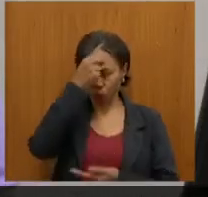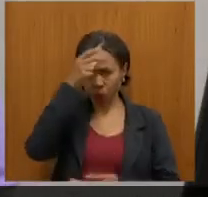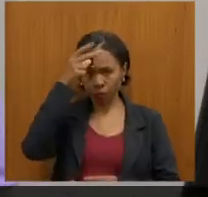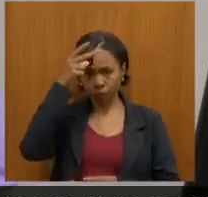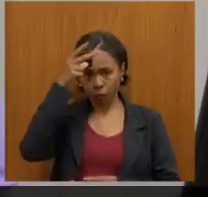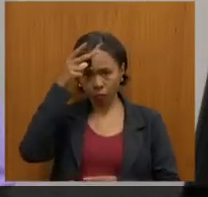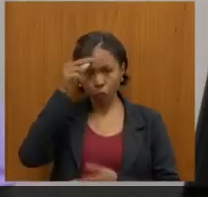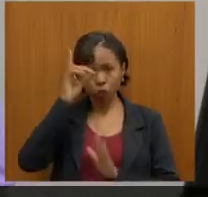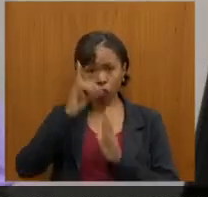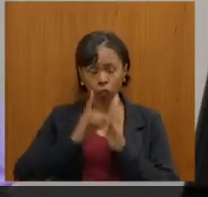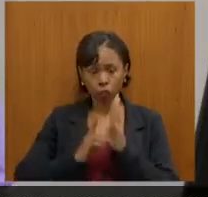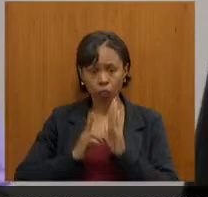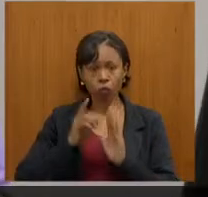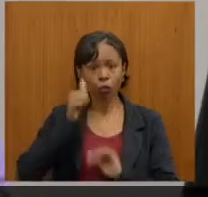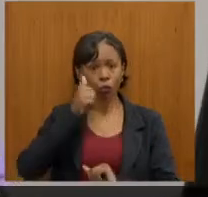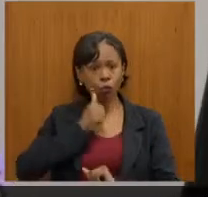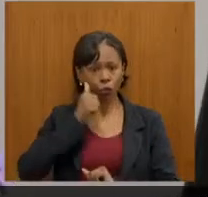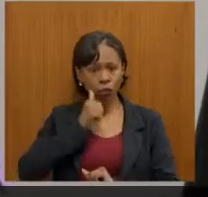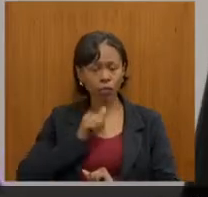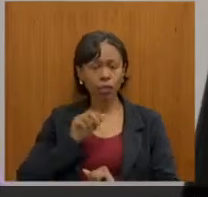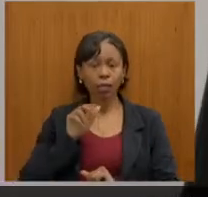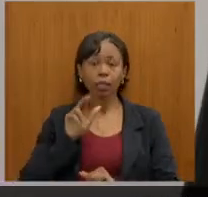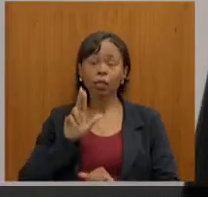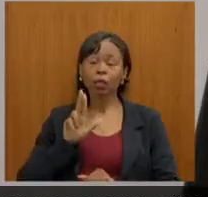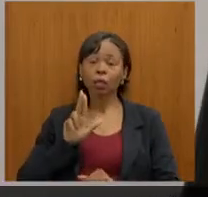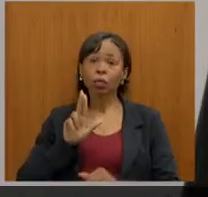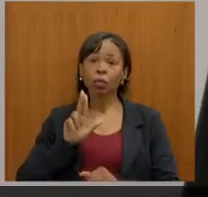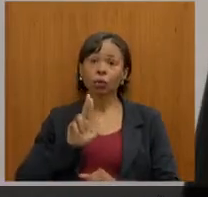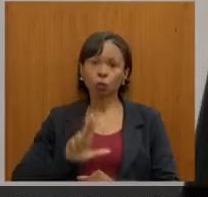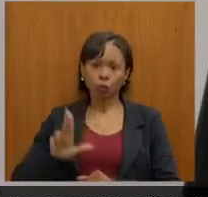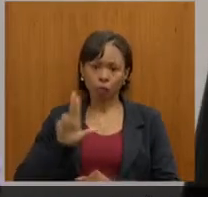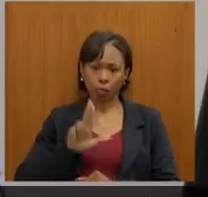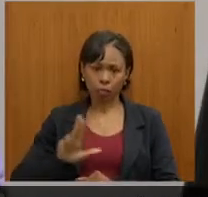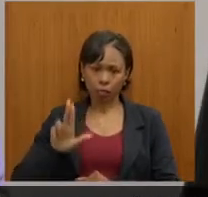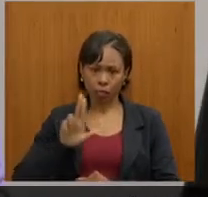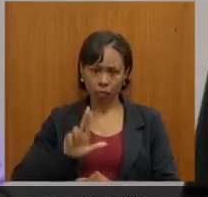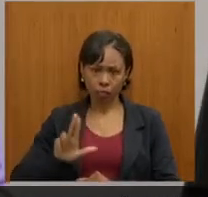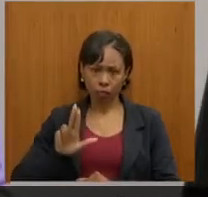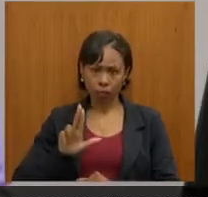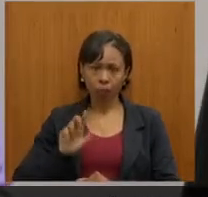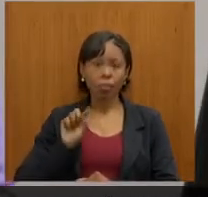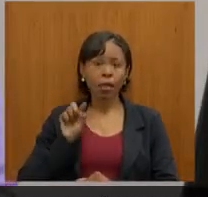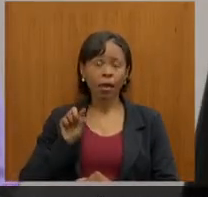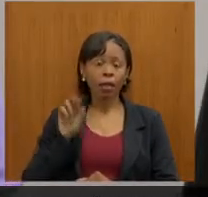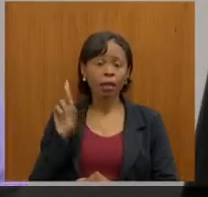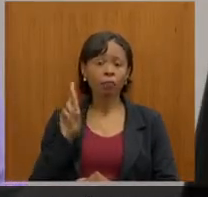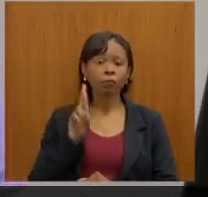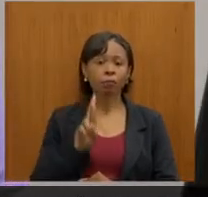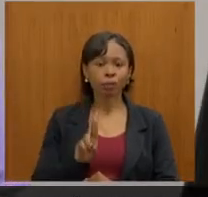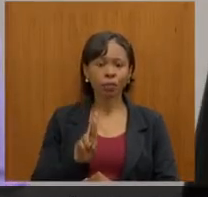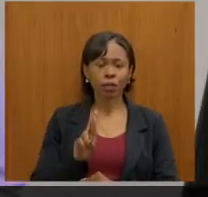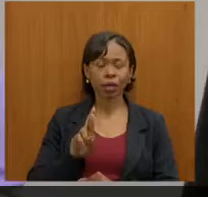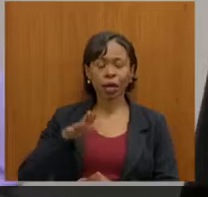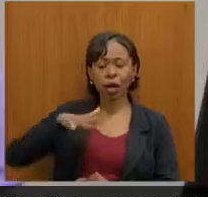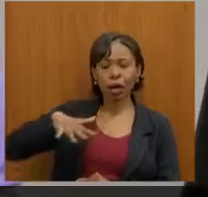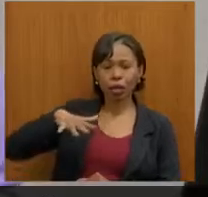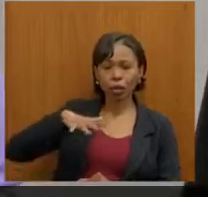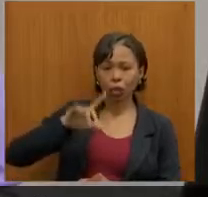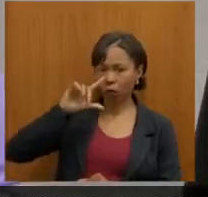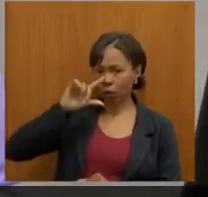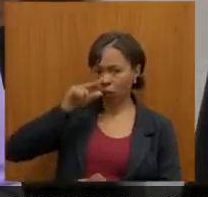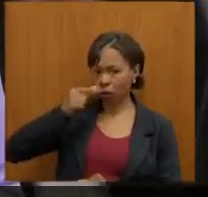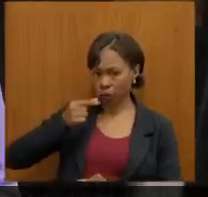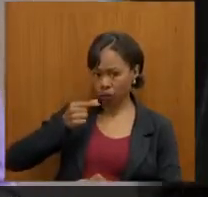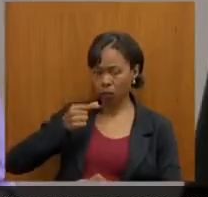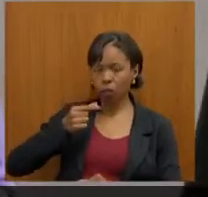das mulheres de Uberlândia está aqui representando a nossa região do Triângulo Mineiro e eu